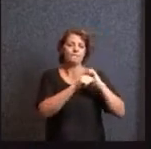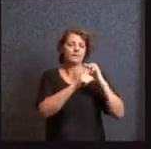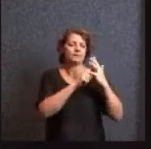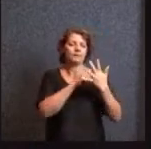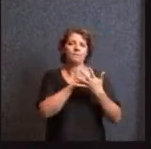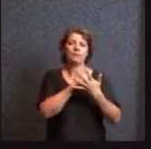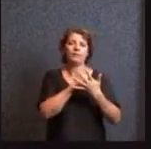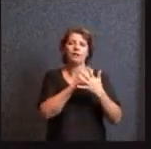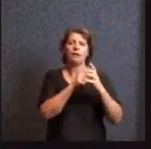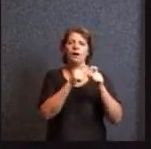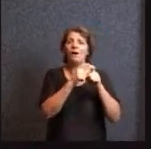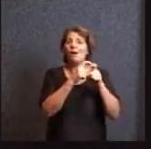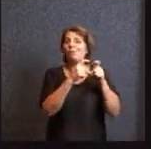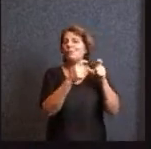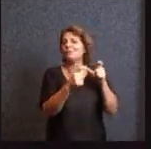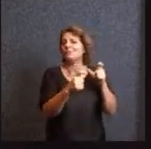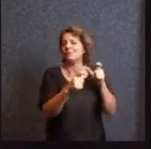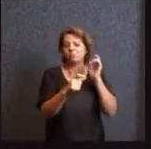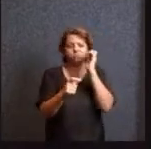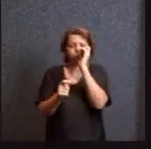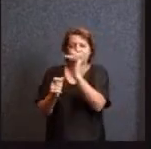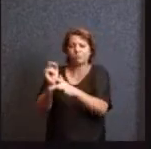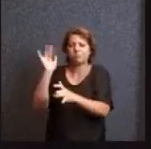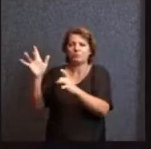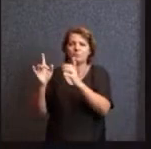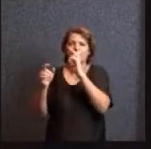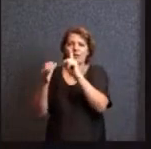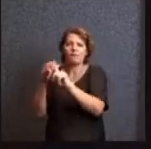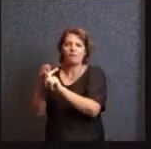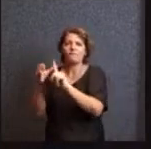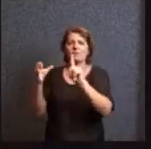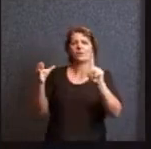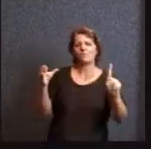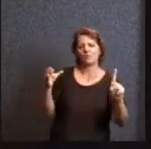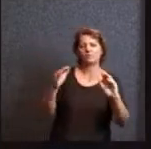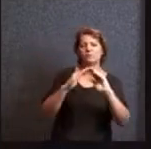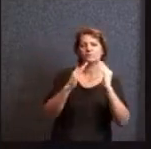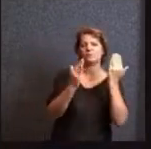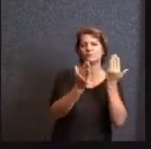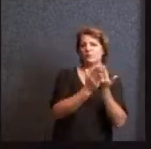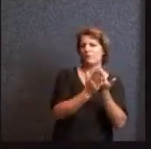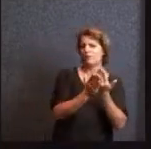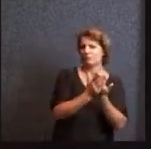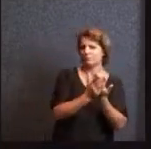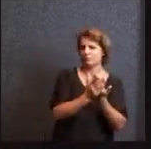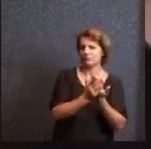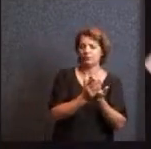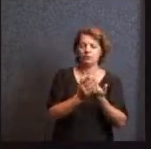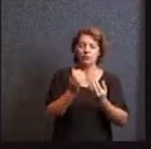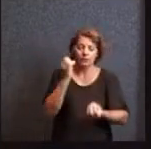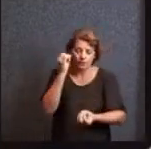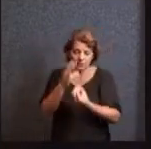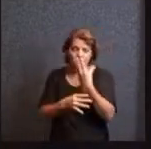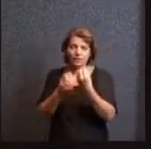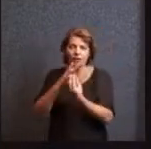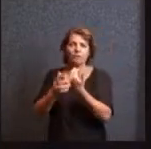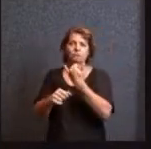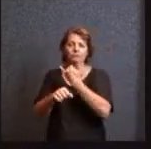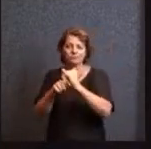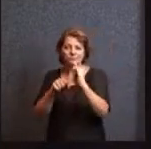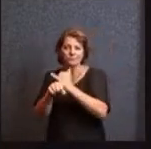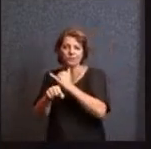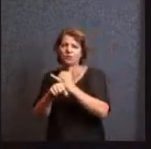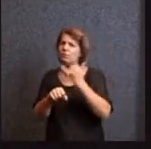que nós vivenciamos com o afastamento do ambiente escolar. Então, temos que criar essas alternativas e é importante